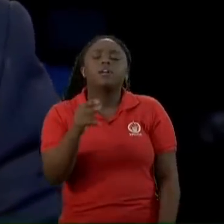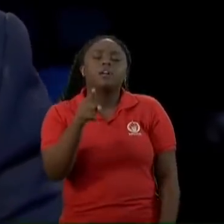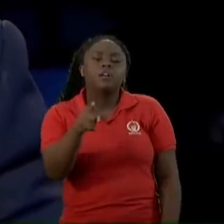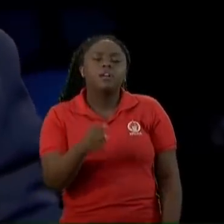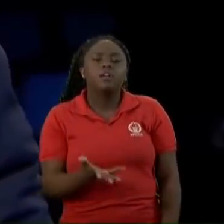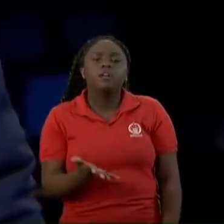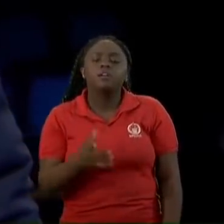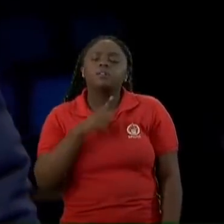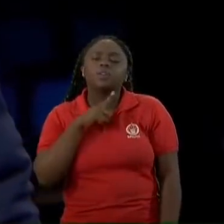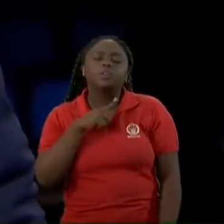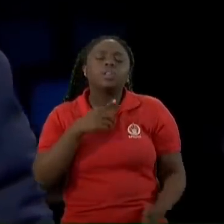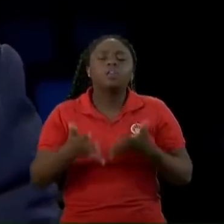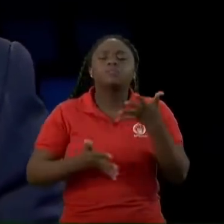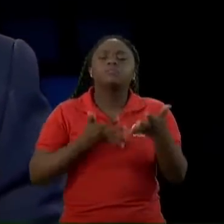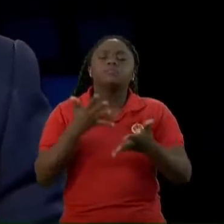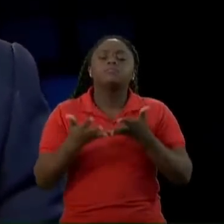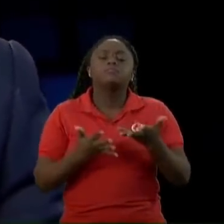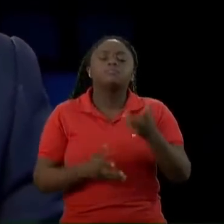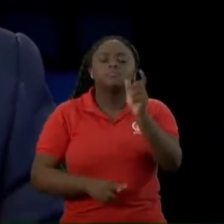O que é eu tenho para dizer para as pessoas?